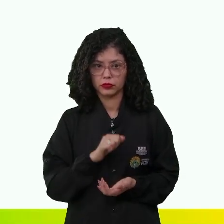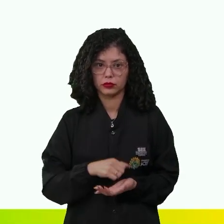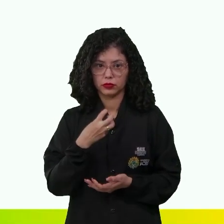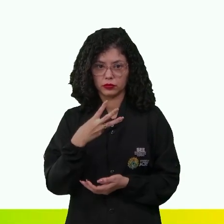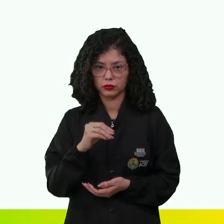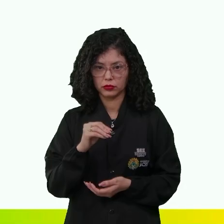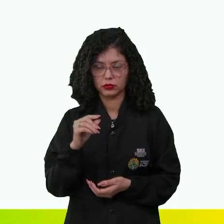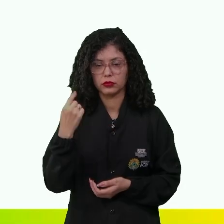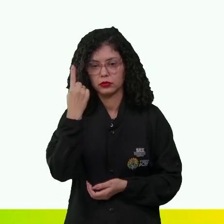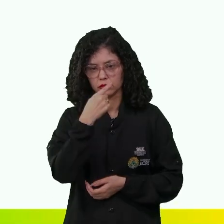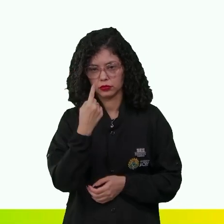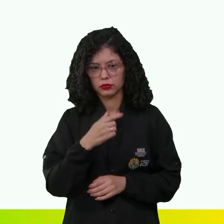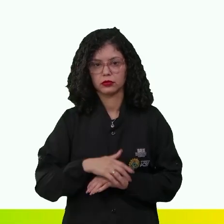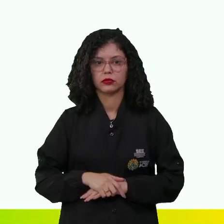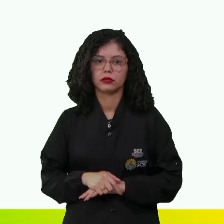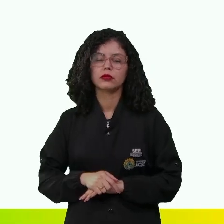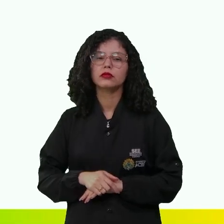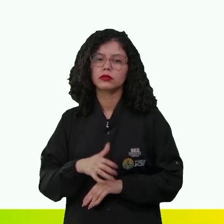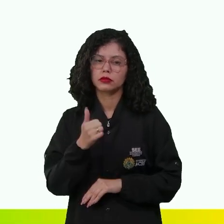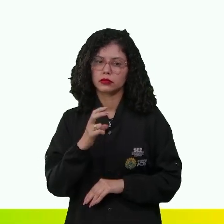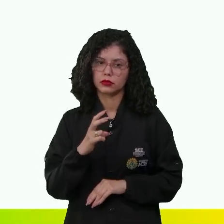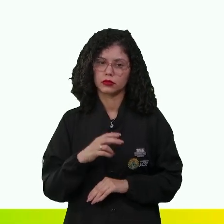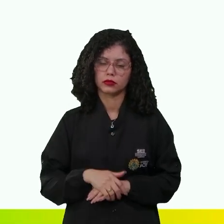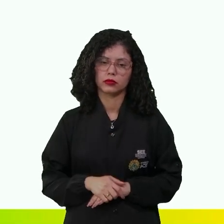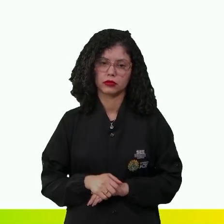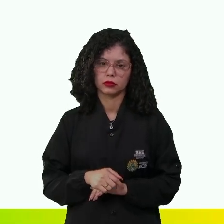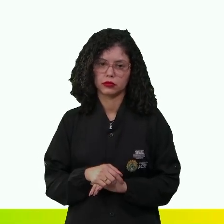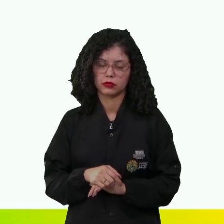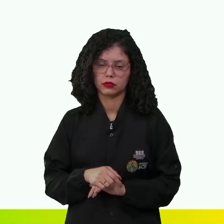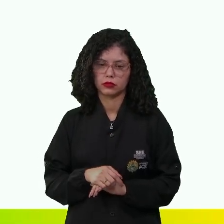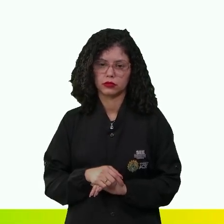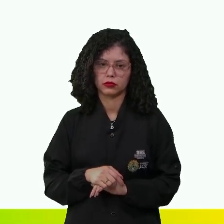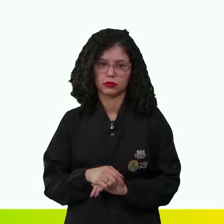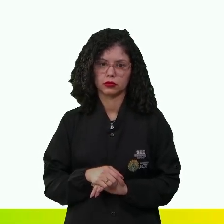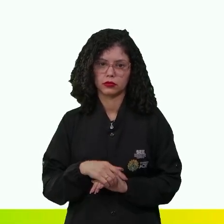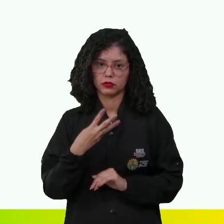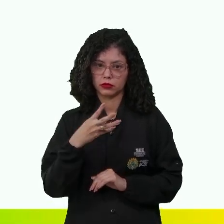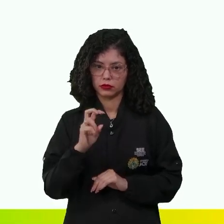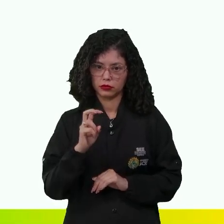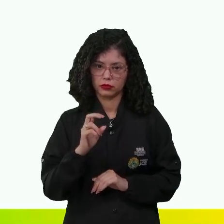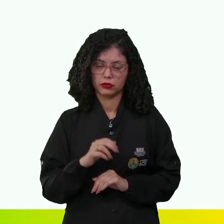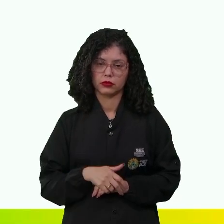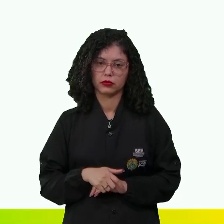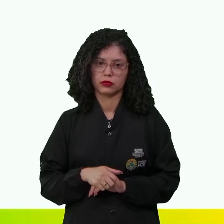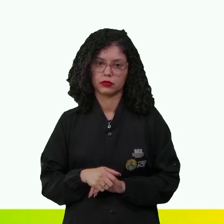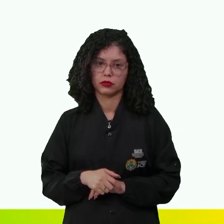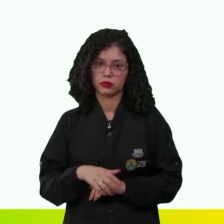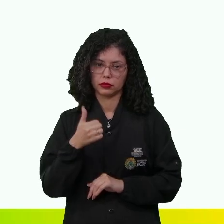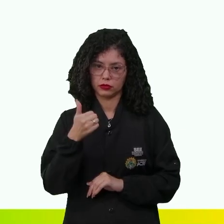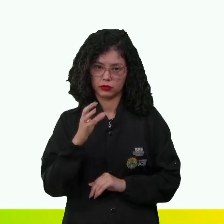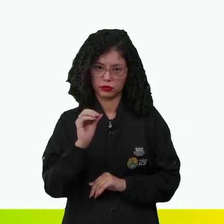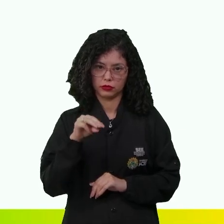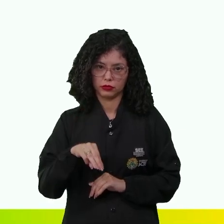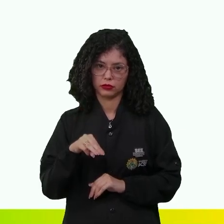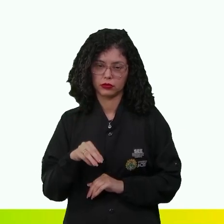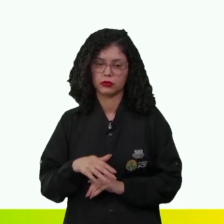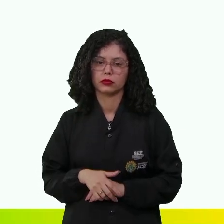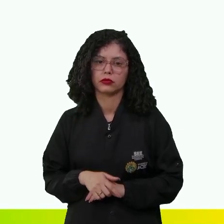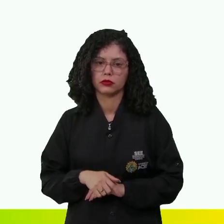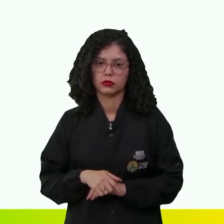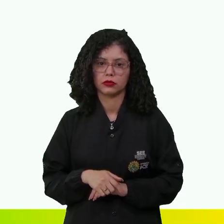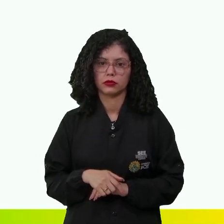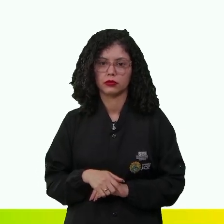km por hora, em 15 minutos ele chega à escola. 45 km por hora, em 10